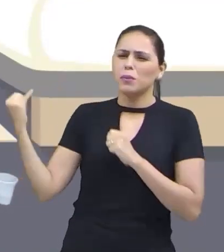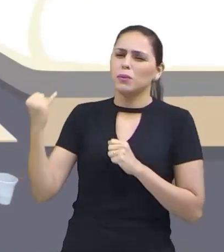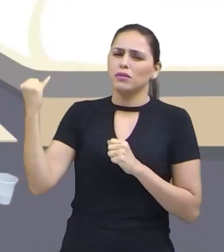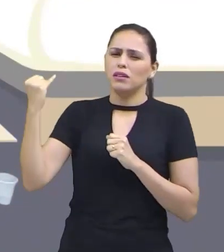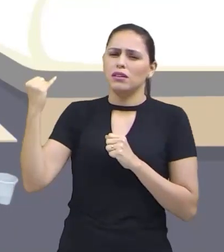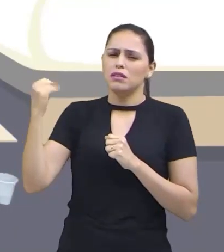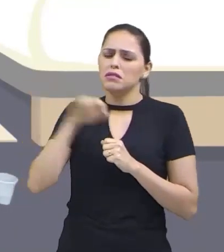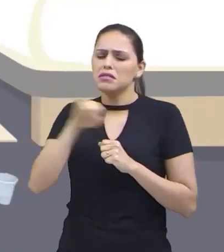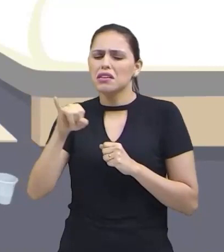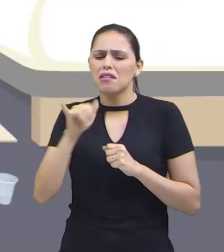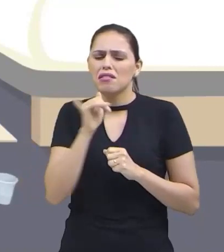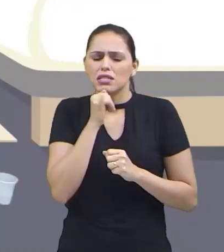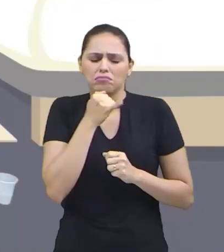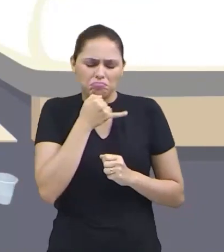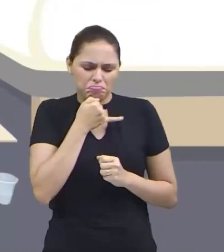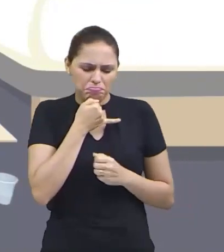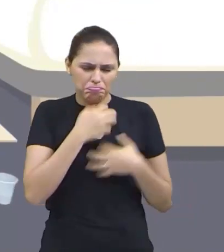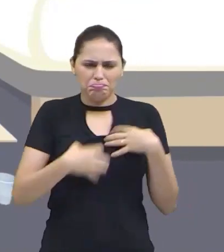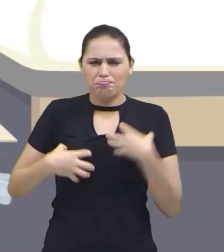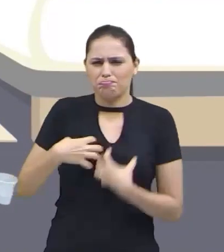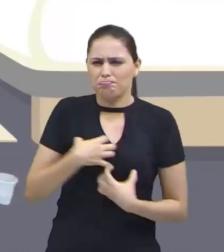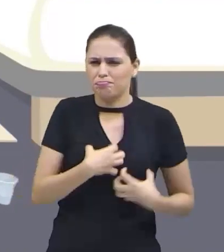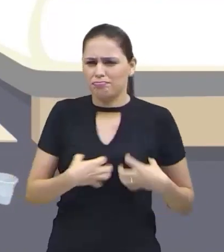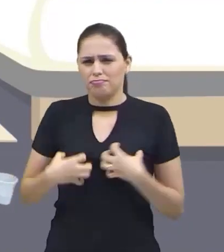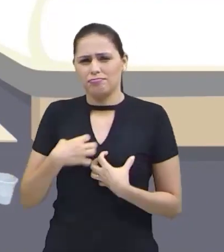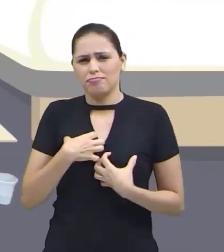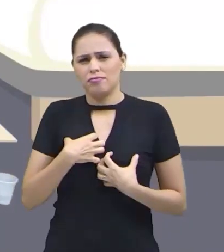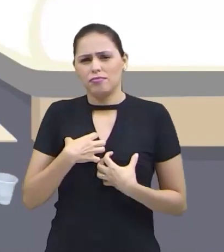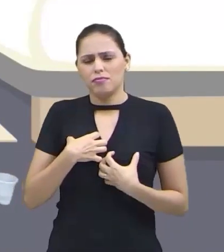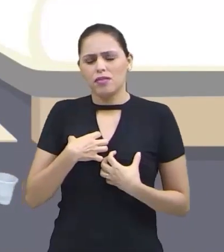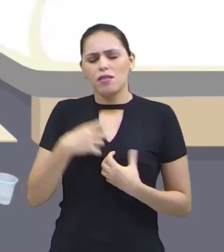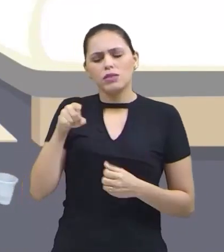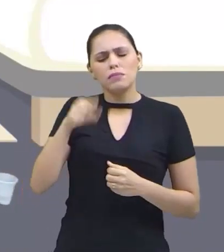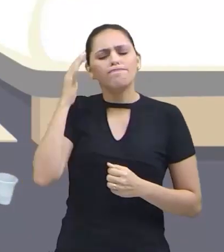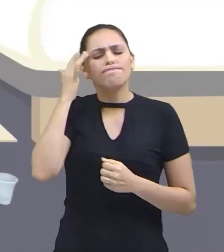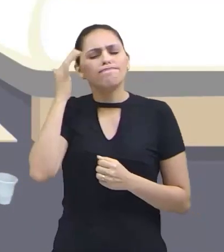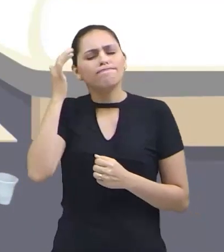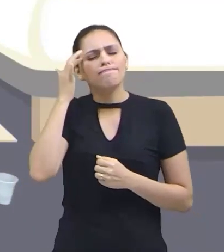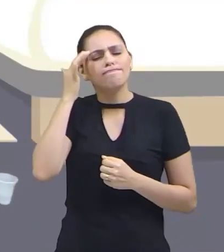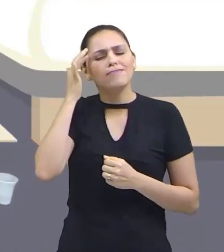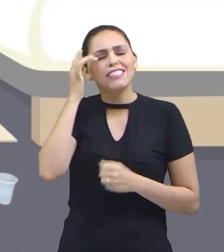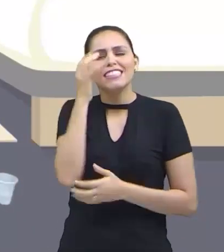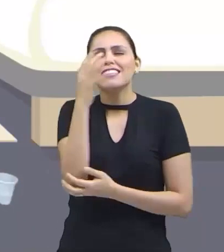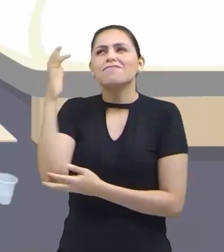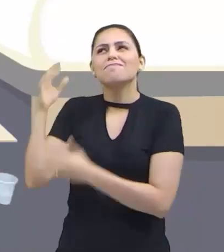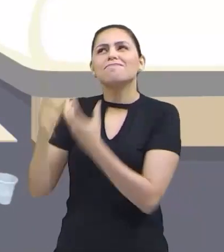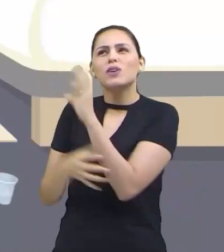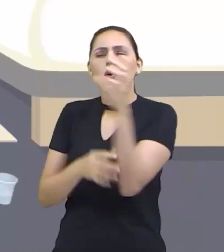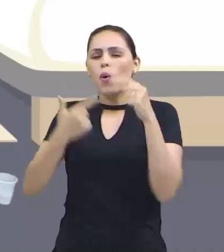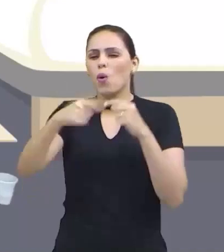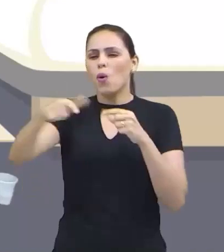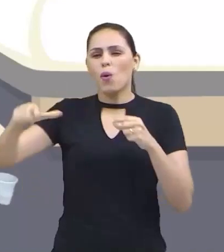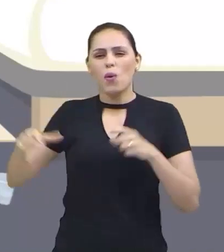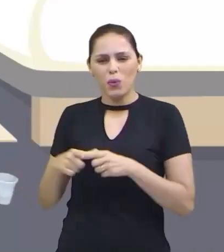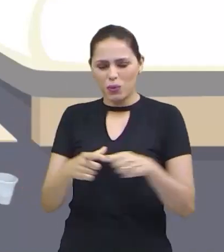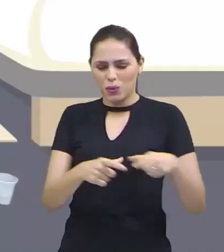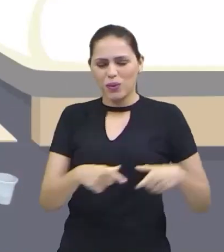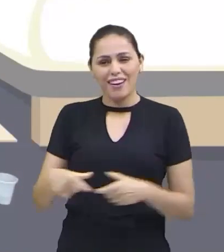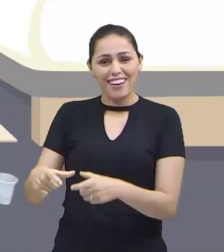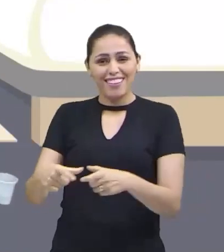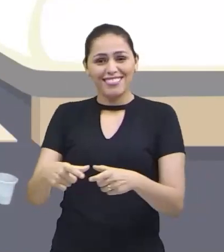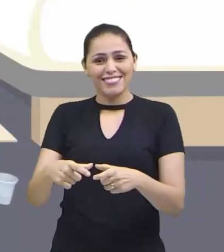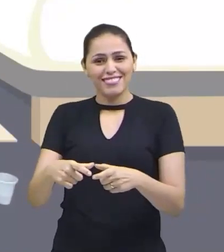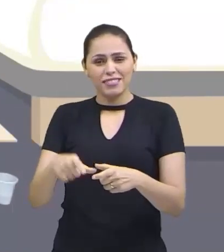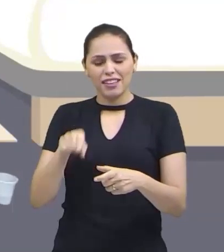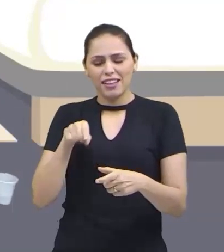triste, quando você estiver ali com vontade de fazer alguma coisa, imagina que você está numa floresta, imagina que você está num parquinho e lá no